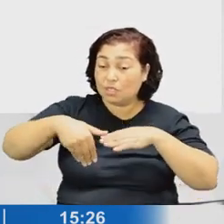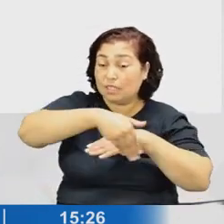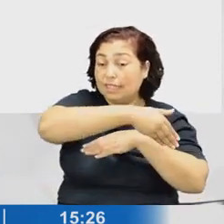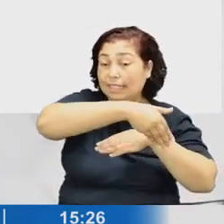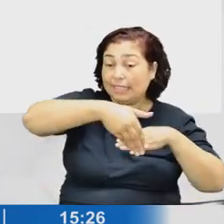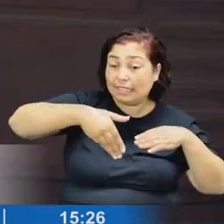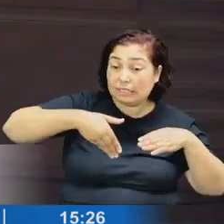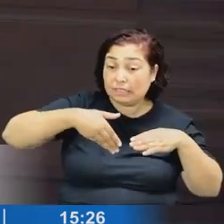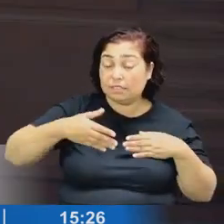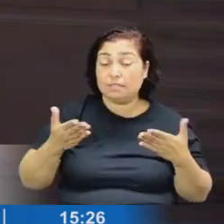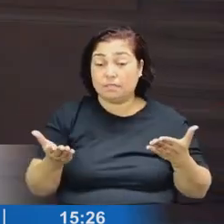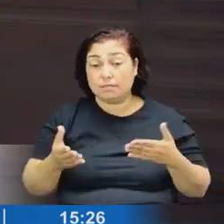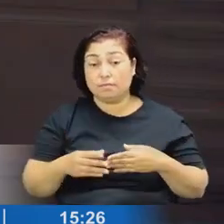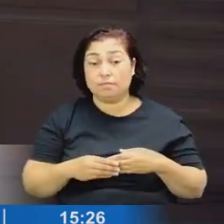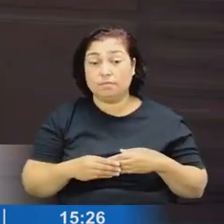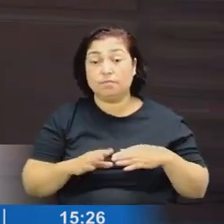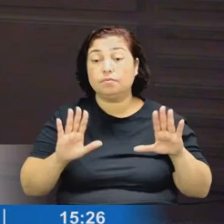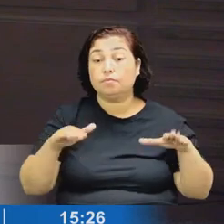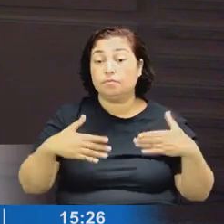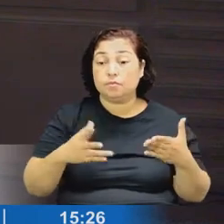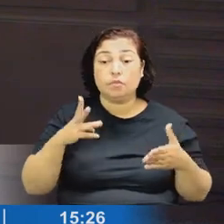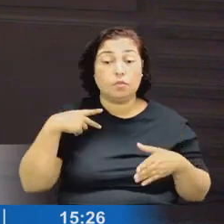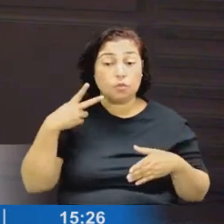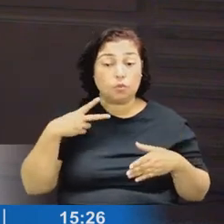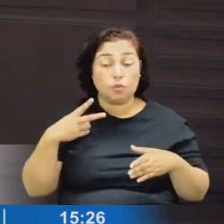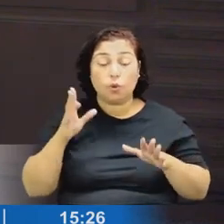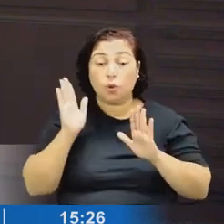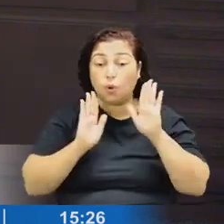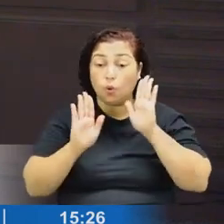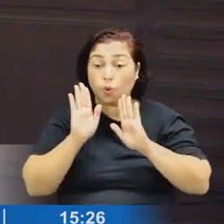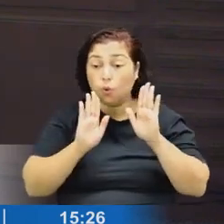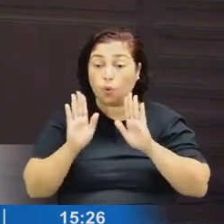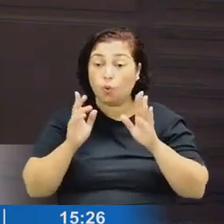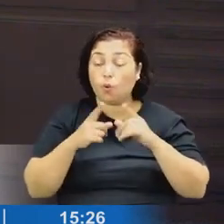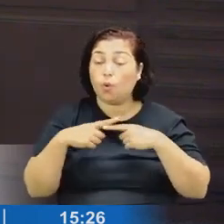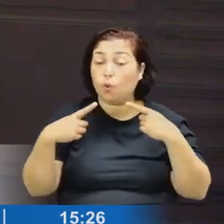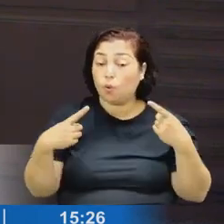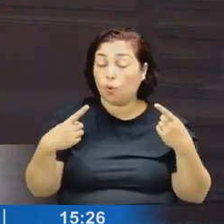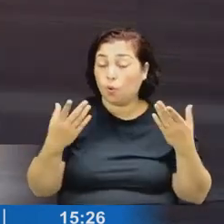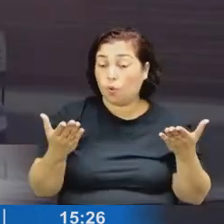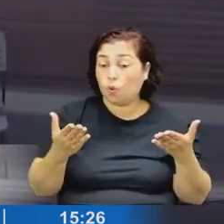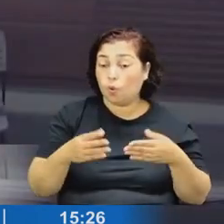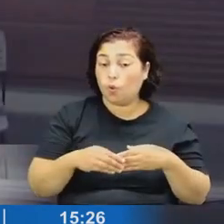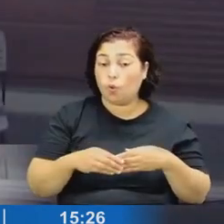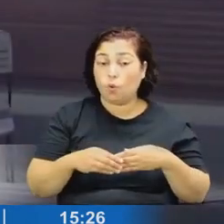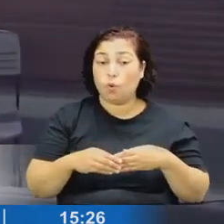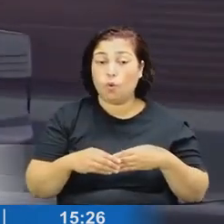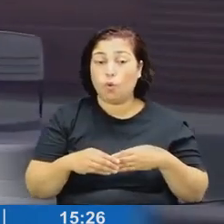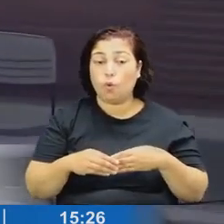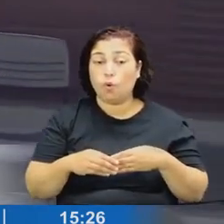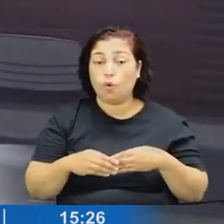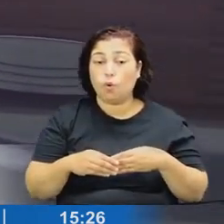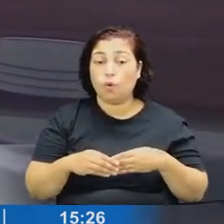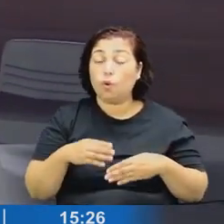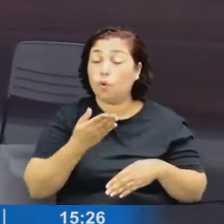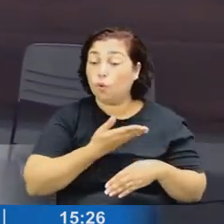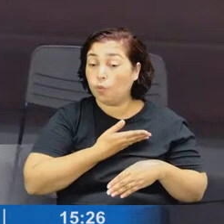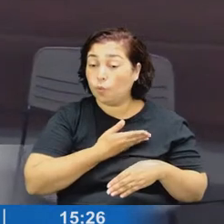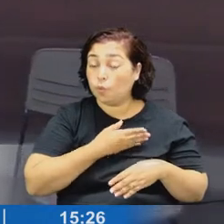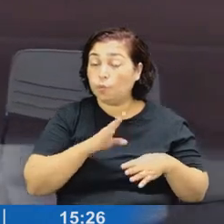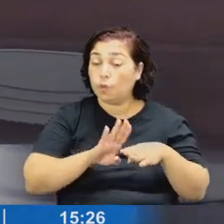nas minhas crianças então o vereador é que cuida mais do Córrego é o homem-aranha Né que é o amigo do bairro né